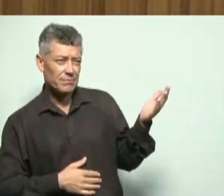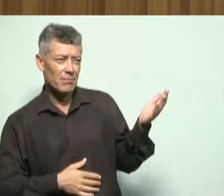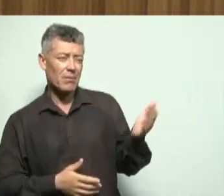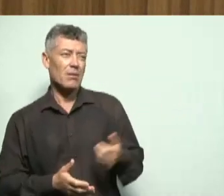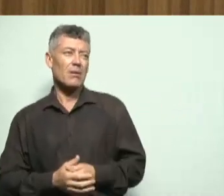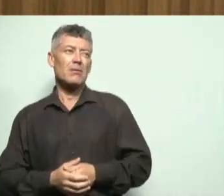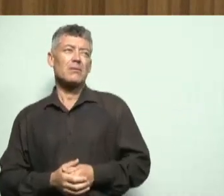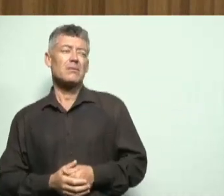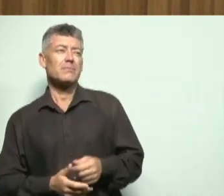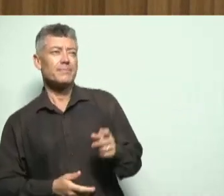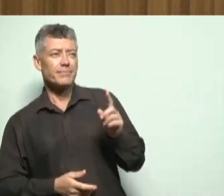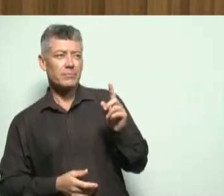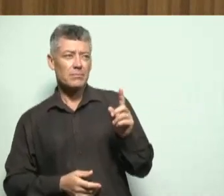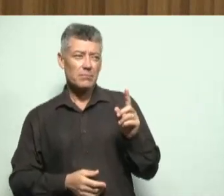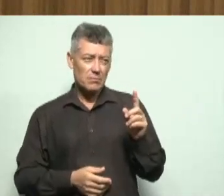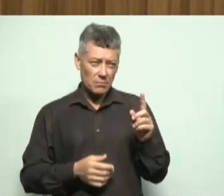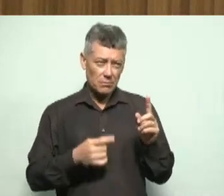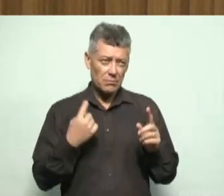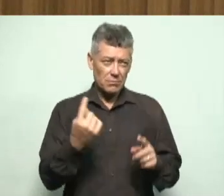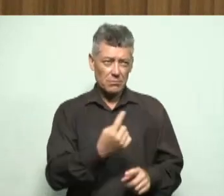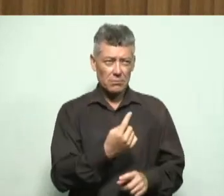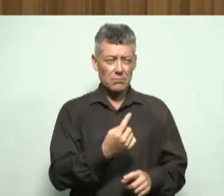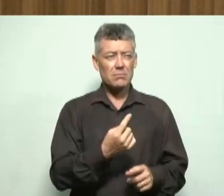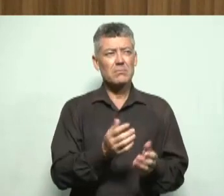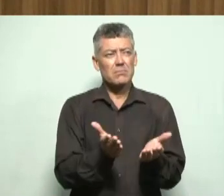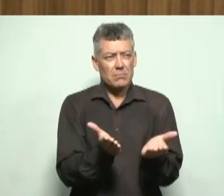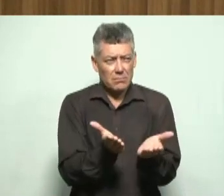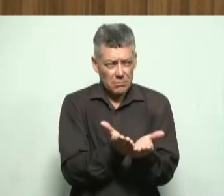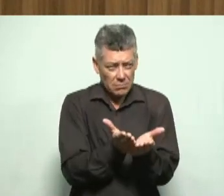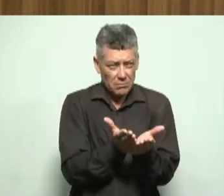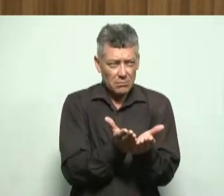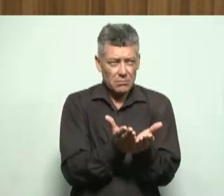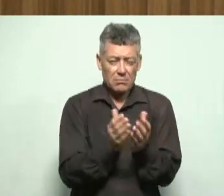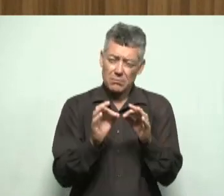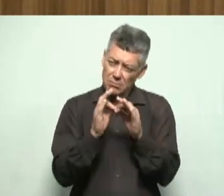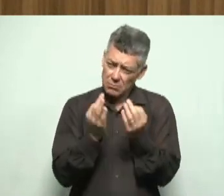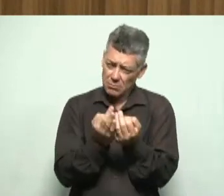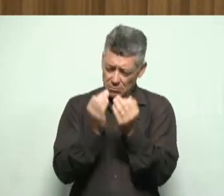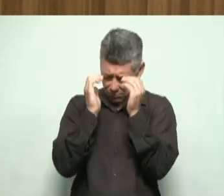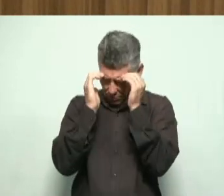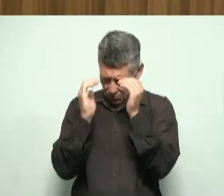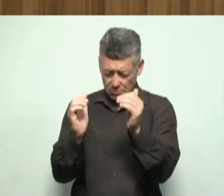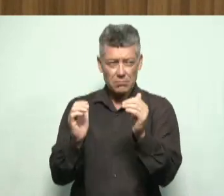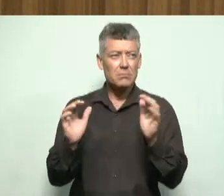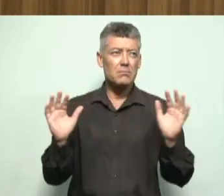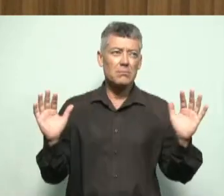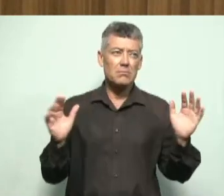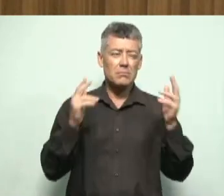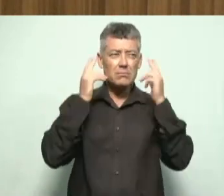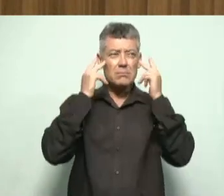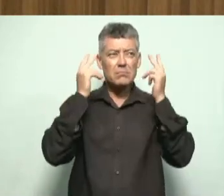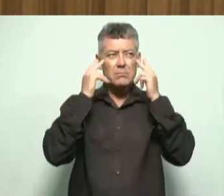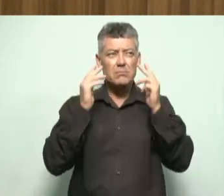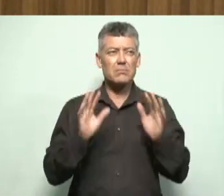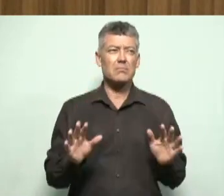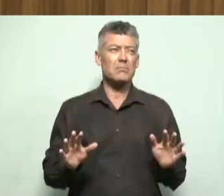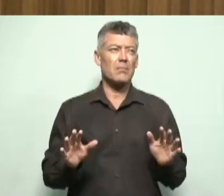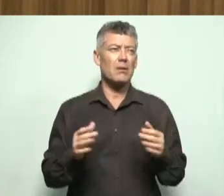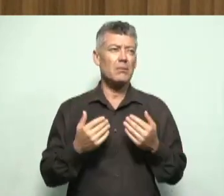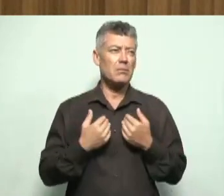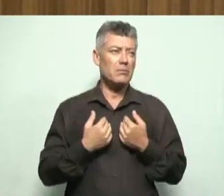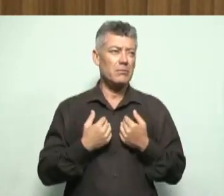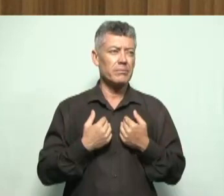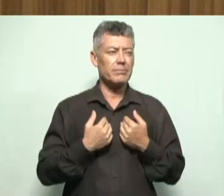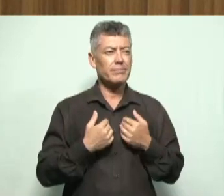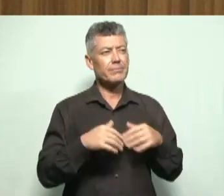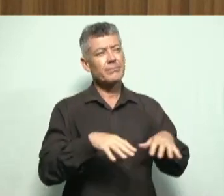Então nós que somos cristãos, nós que defendemos a família, nós não podemos achar que isso é normal. Eu não posso achar que as